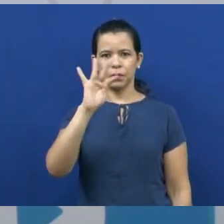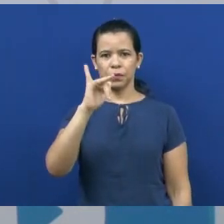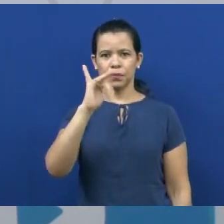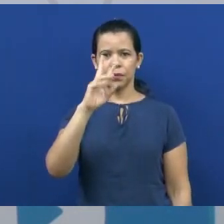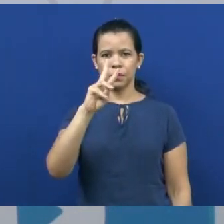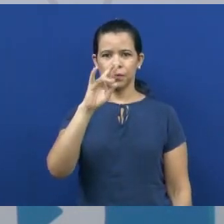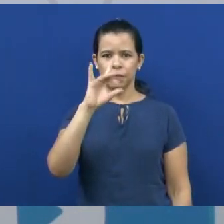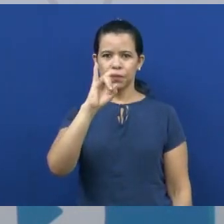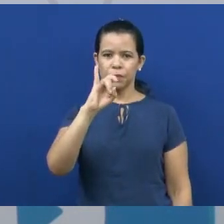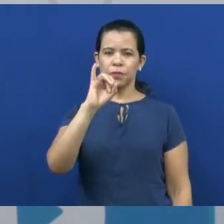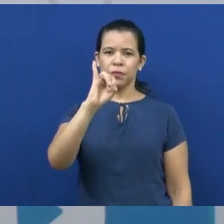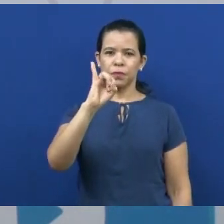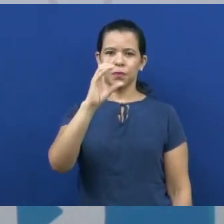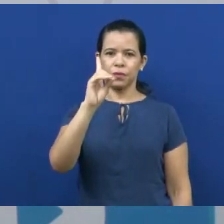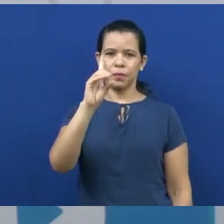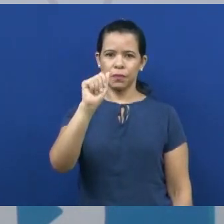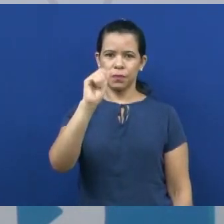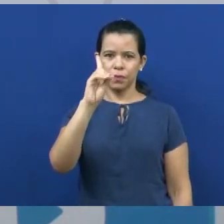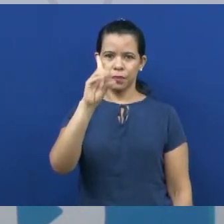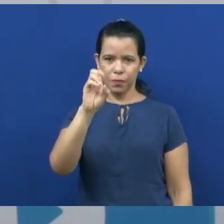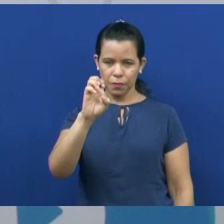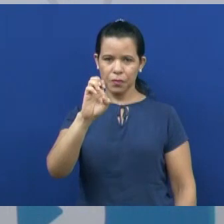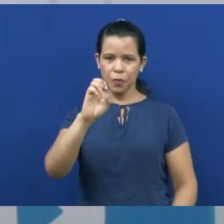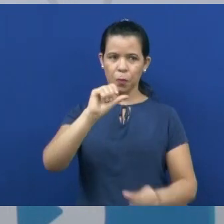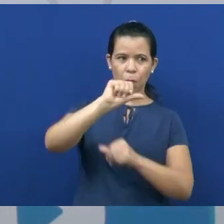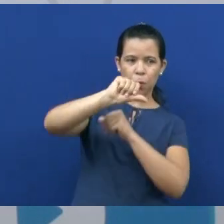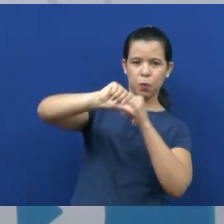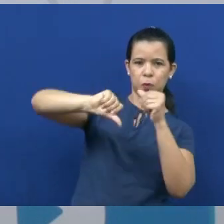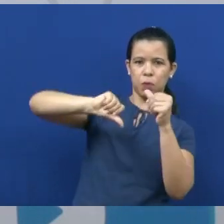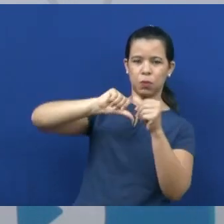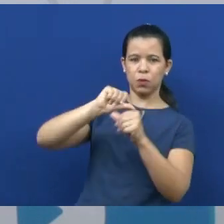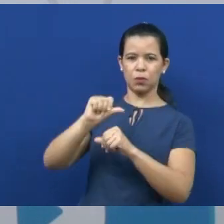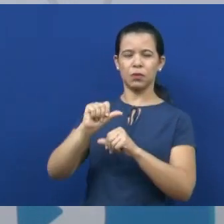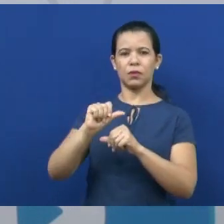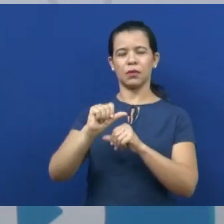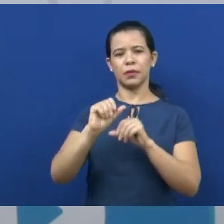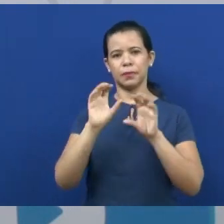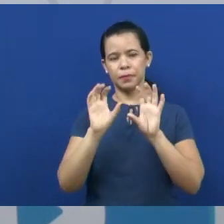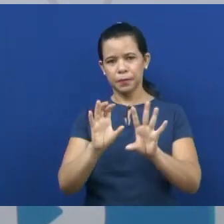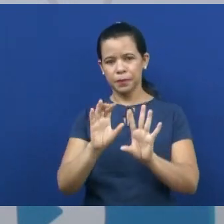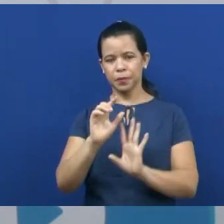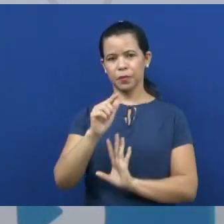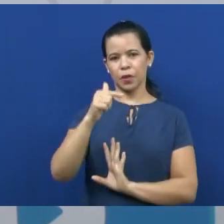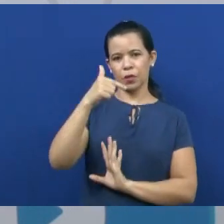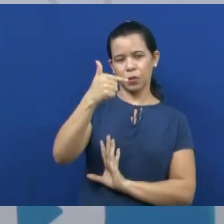equação. Então, ela ficará da seguinte maneira. 2 elevado